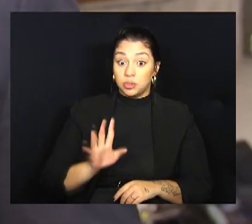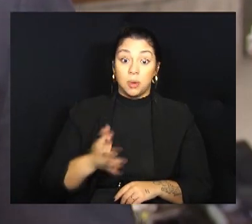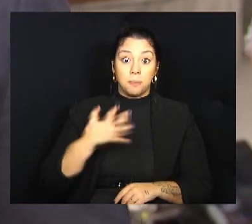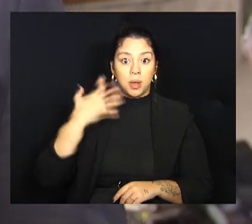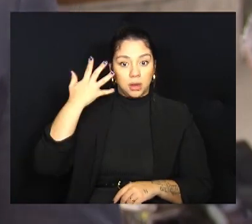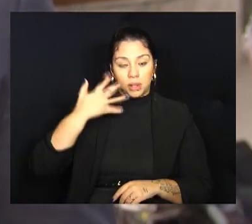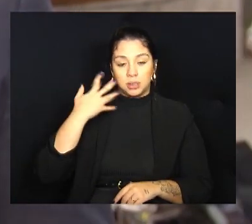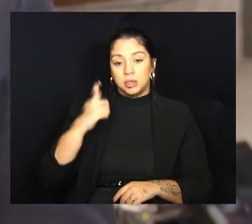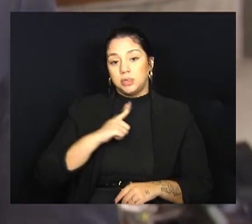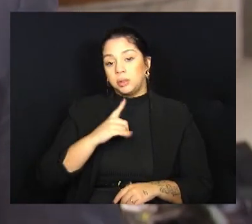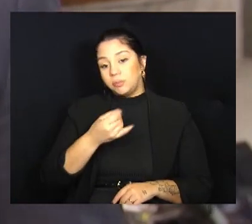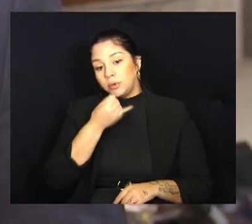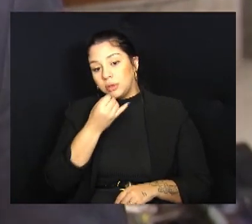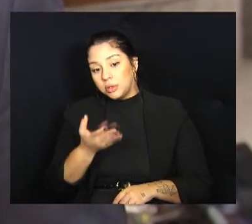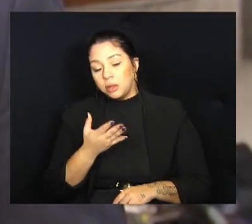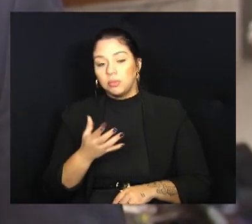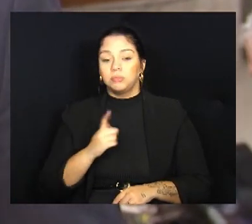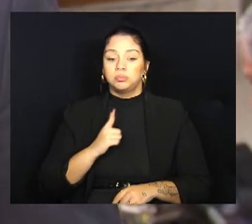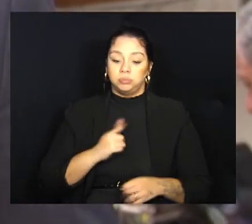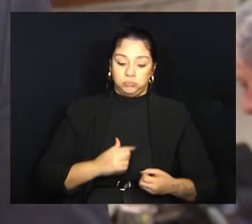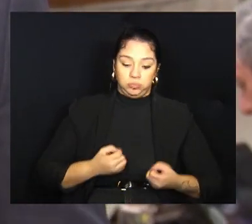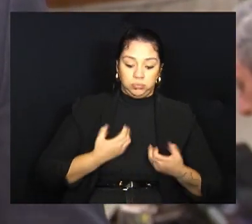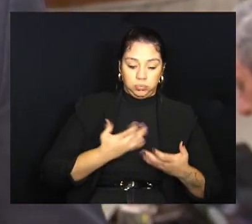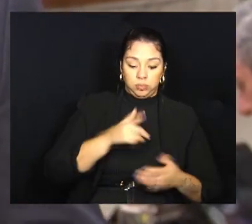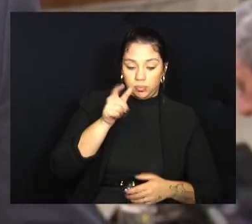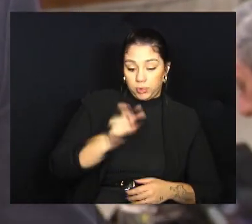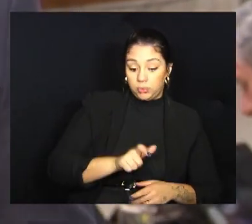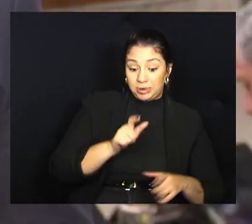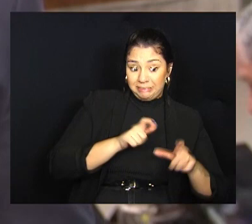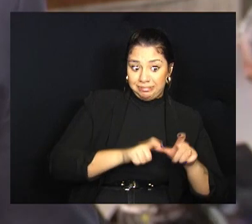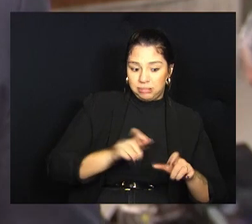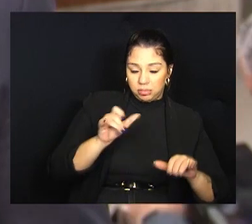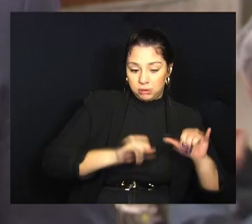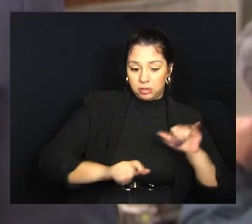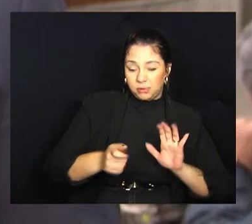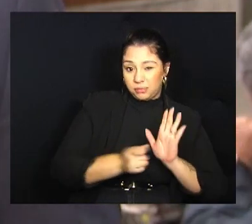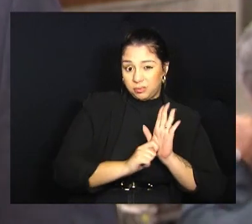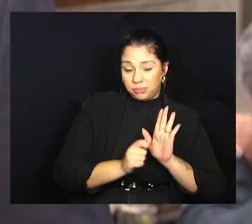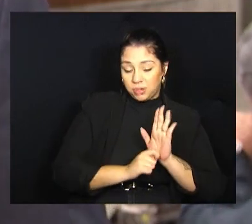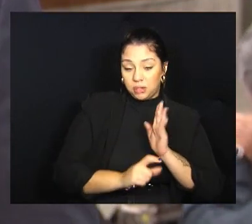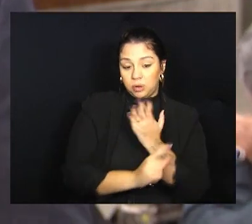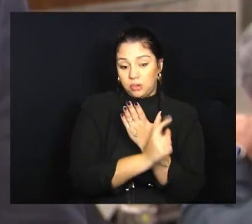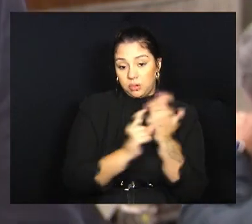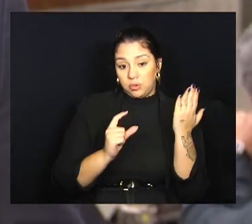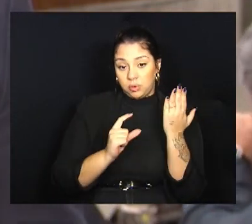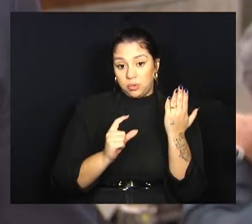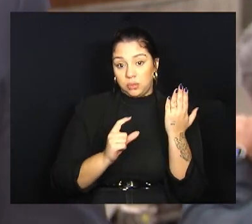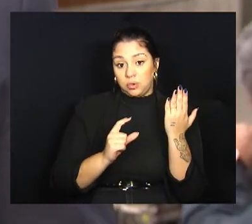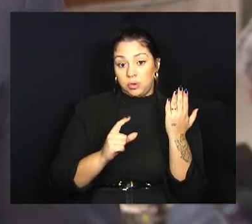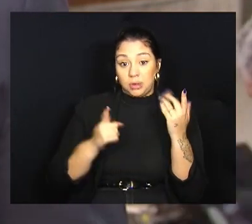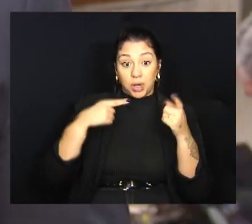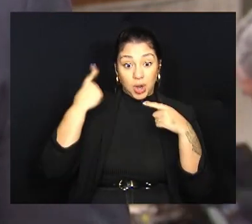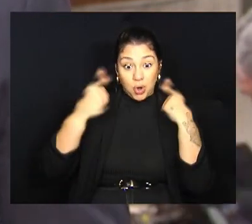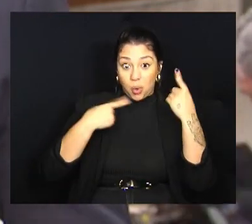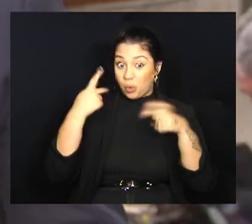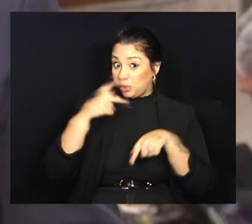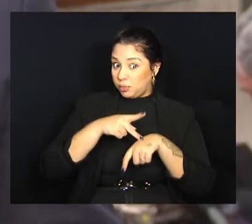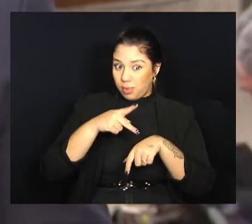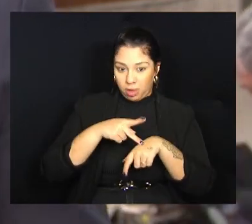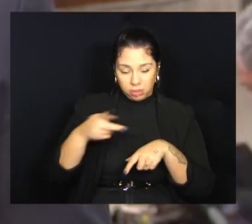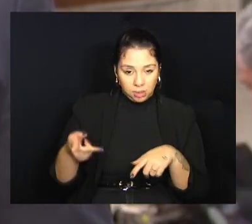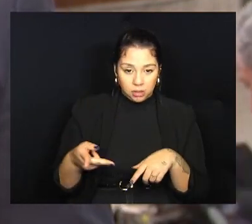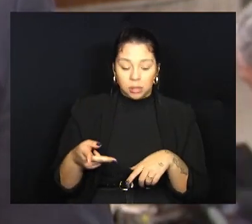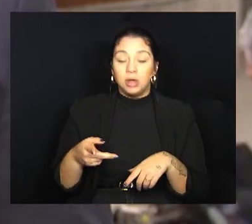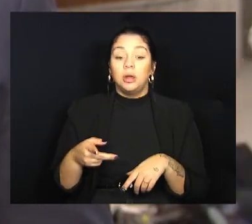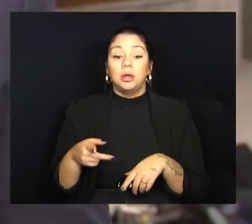Nós temos, por exemplo, o depoimento de um dependente químico, que ele titulou o livro dele chamado Louco de Pedra. Ele